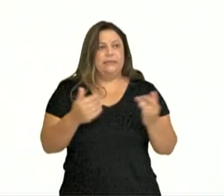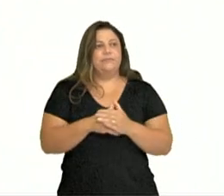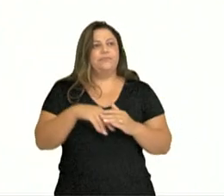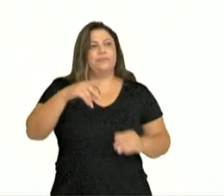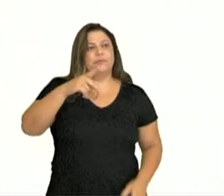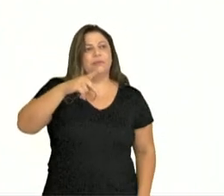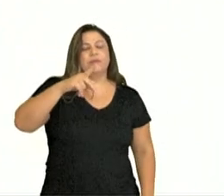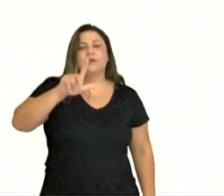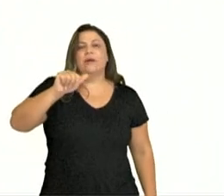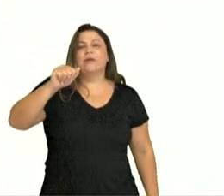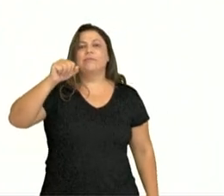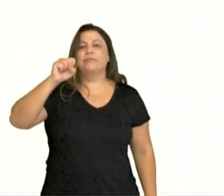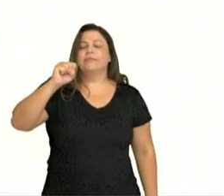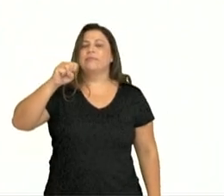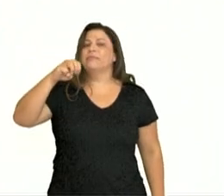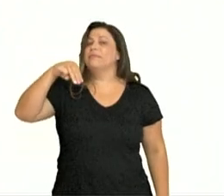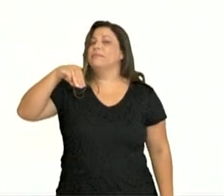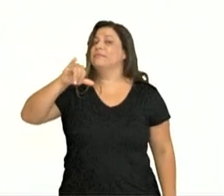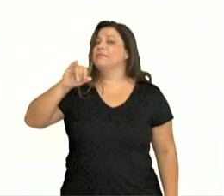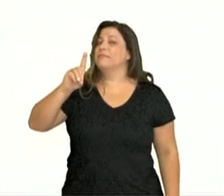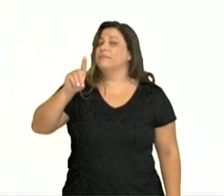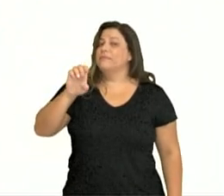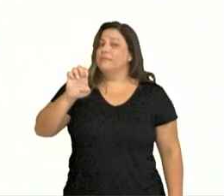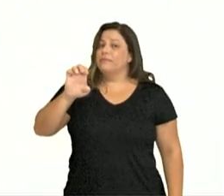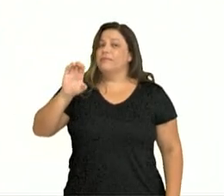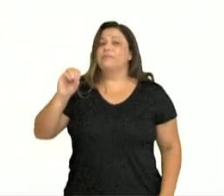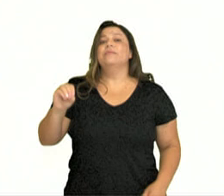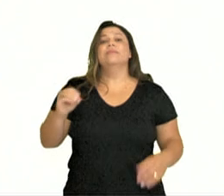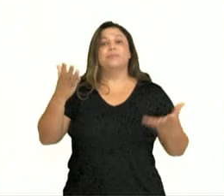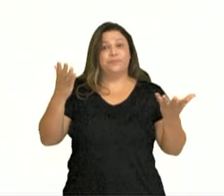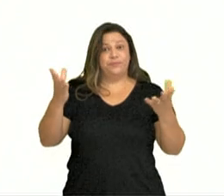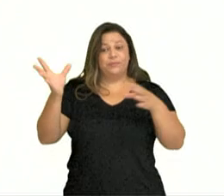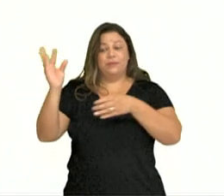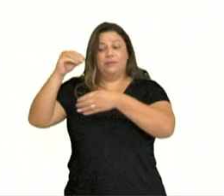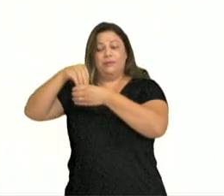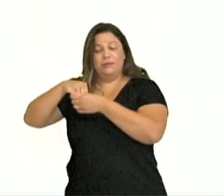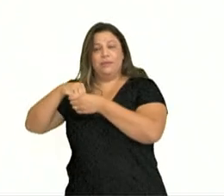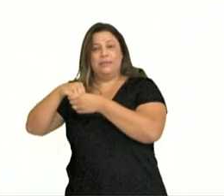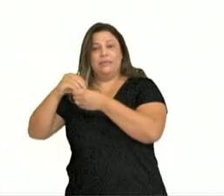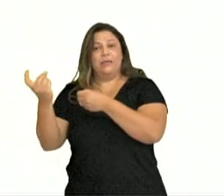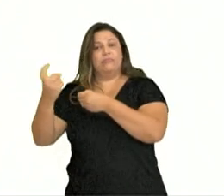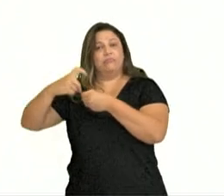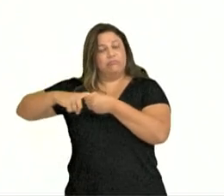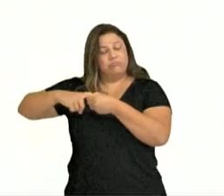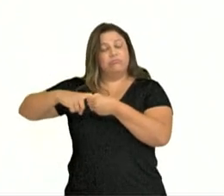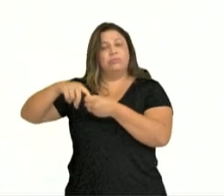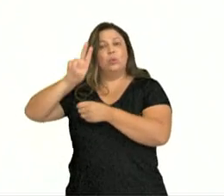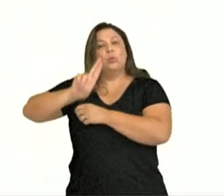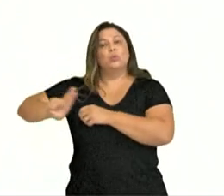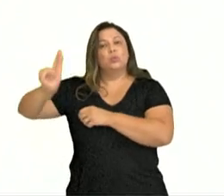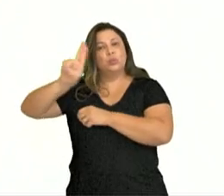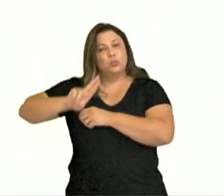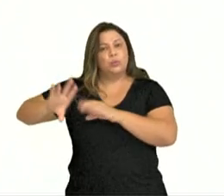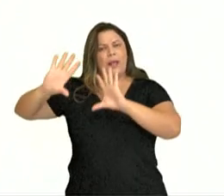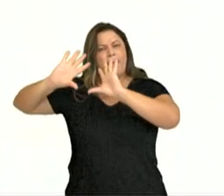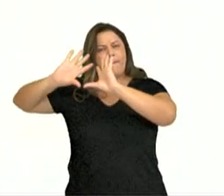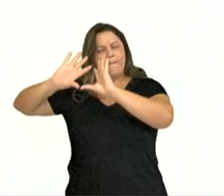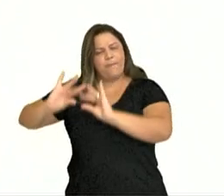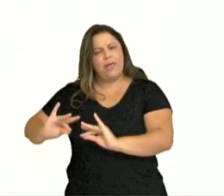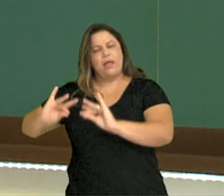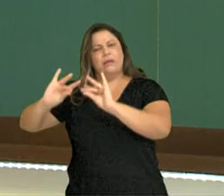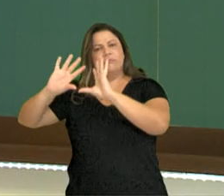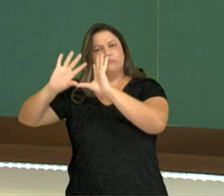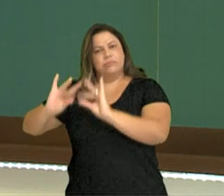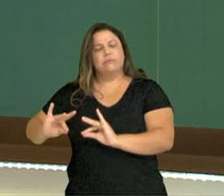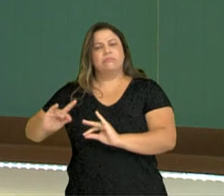plasmídio recombinante é inserido nessa bactéria. Quando a bactéria utiliza esse plasmídio para sintetizar as suas proteínas,